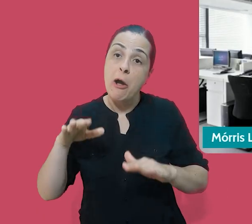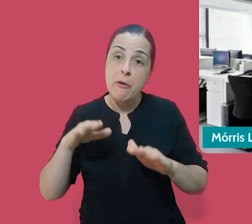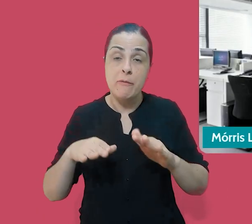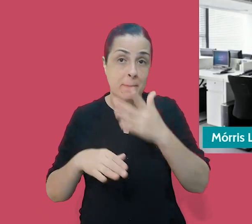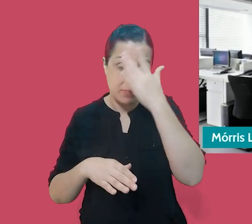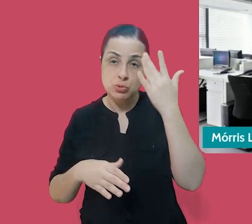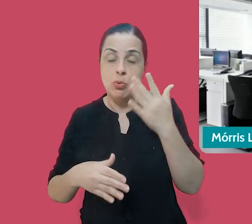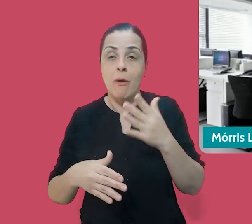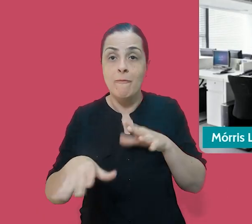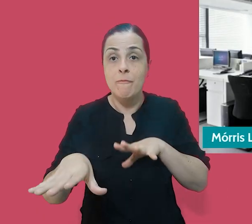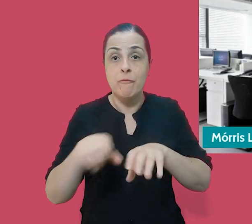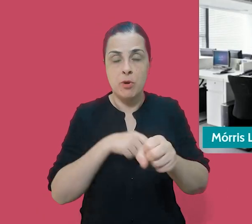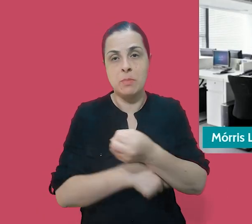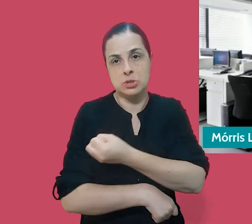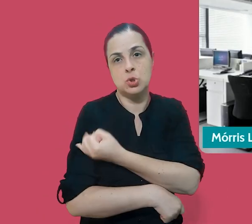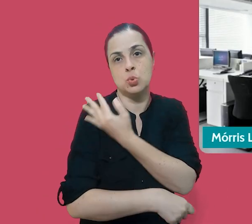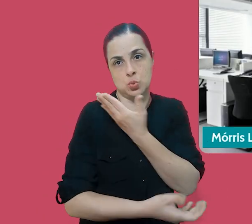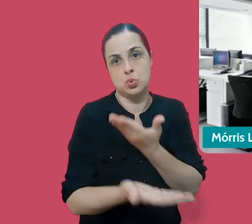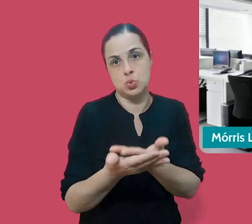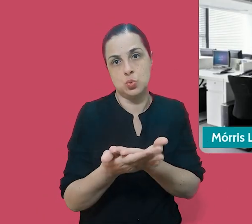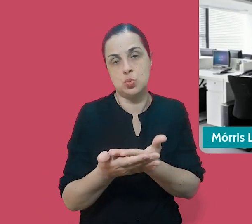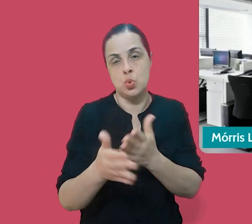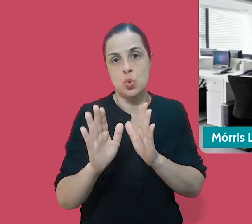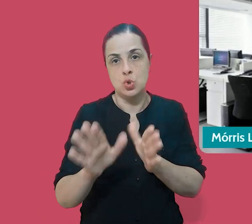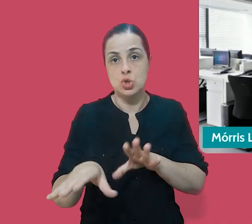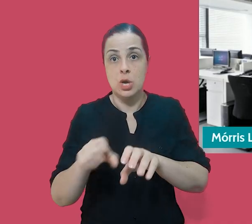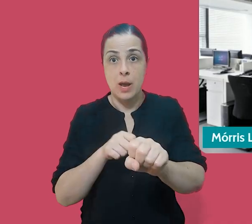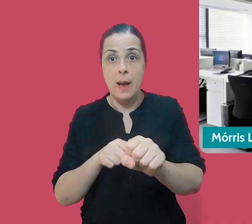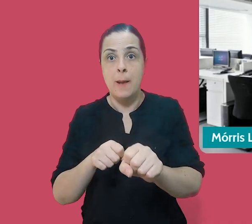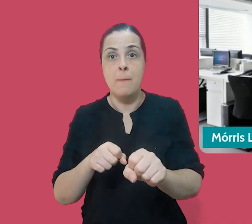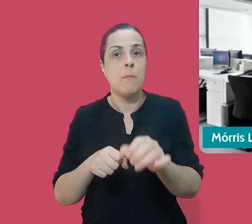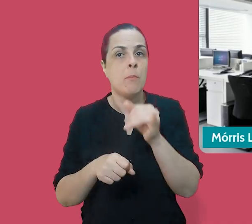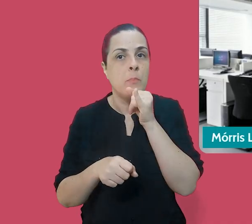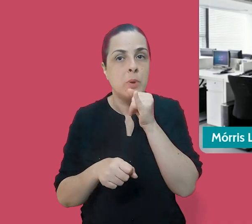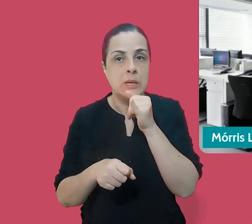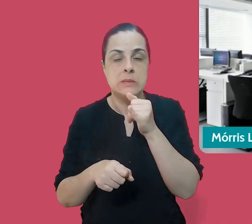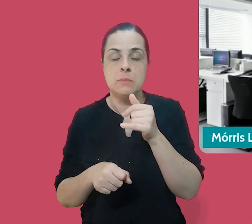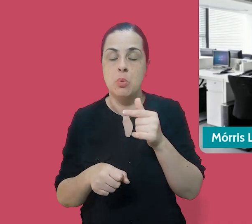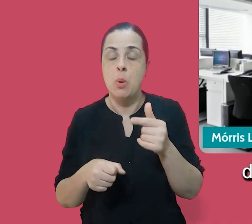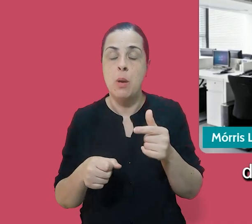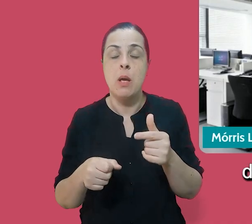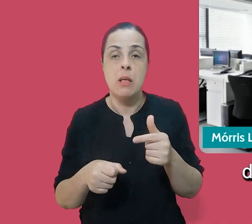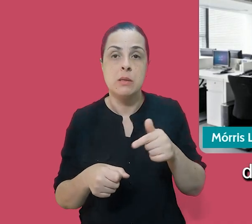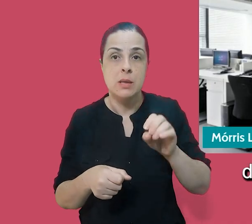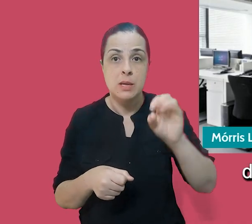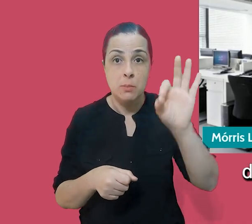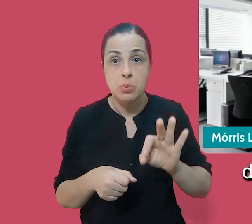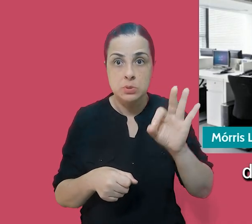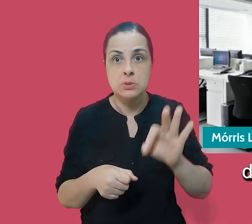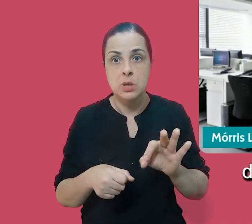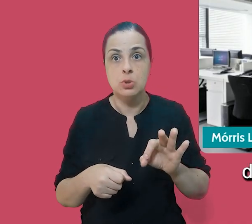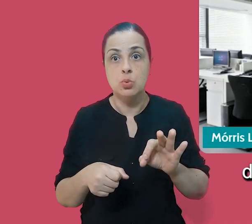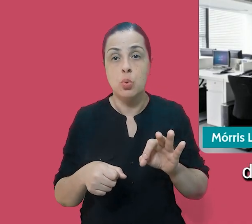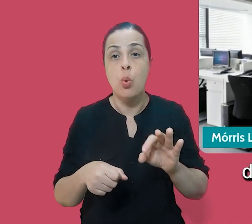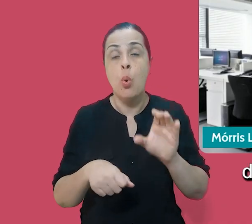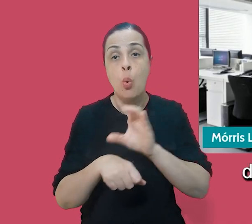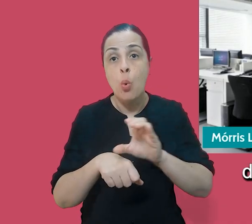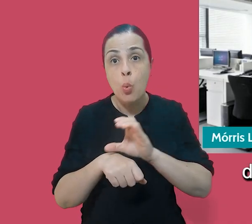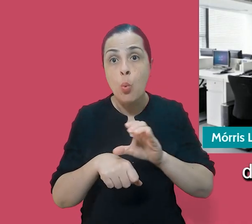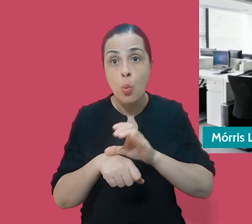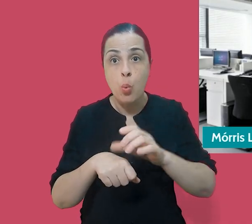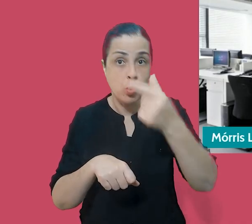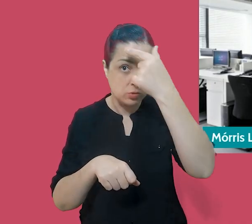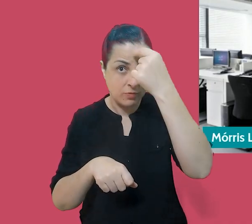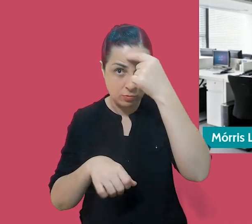experiência. 70% da nossa base tem curso superior, por exemplo. Desses, uma boa parte tem